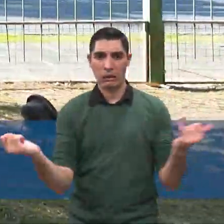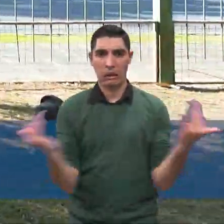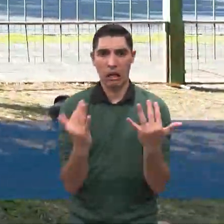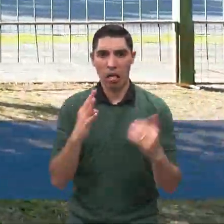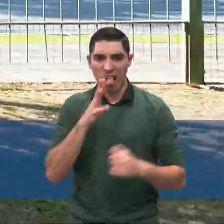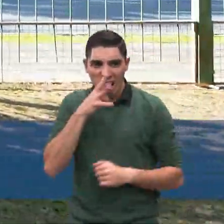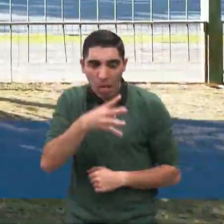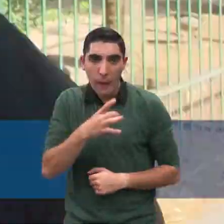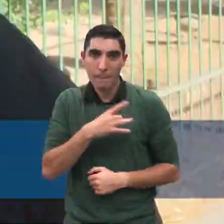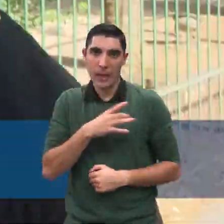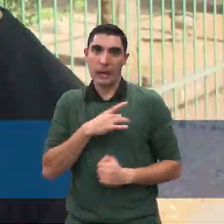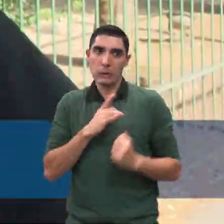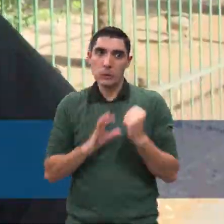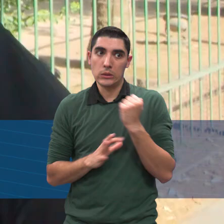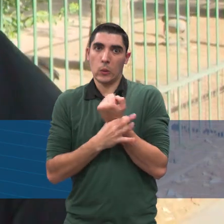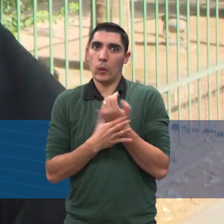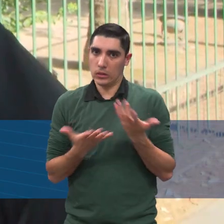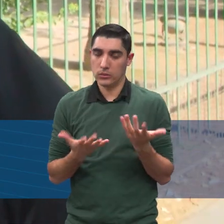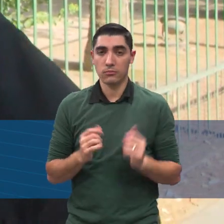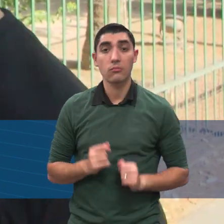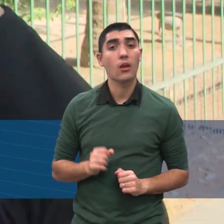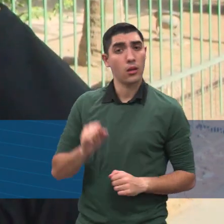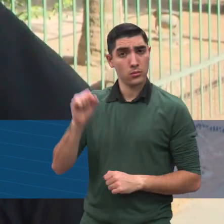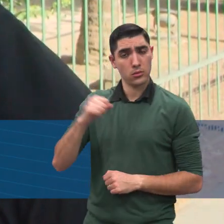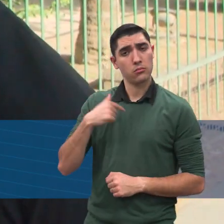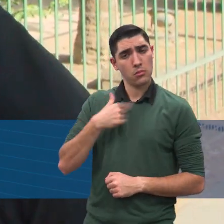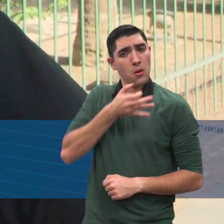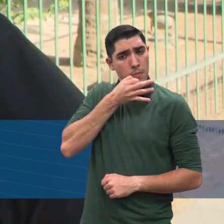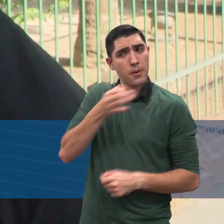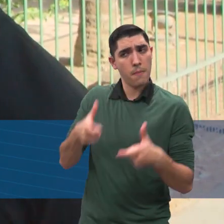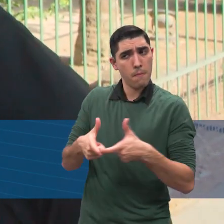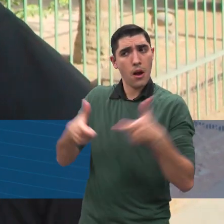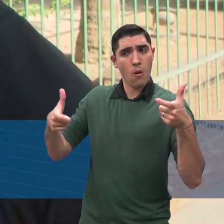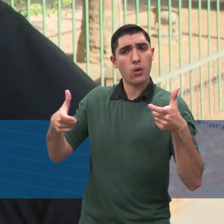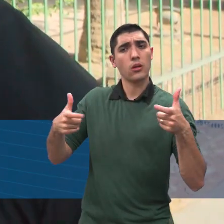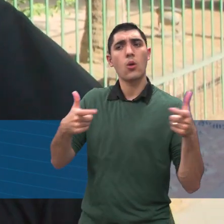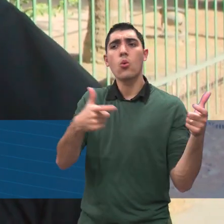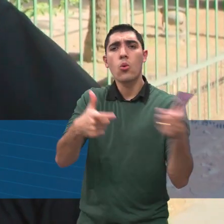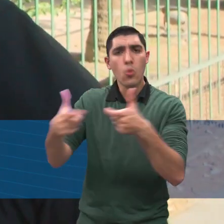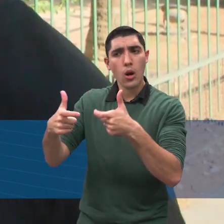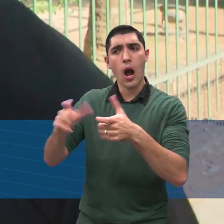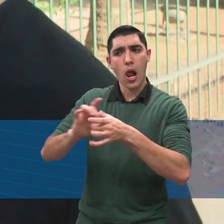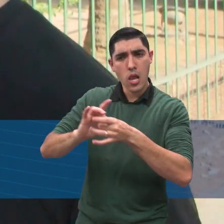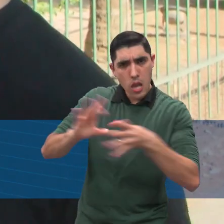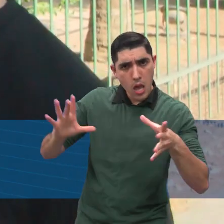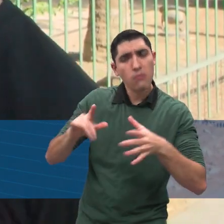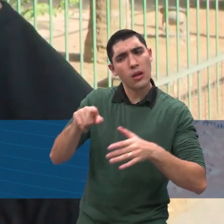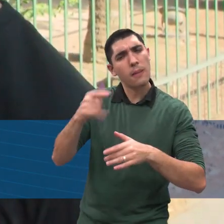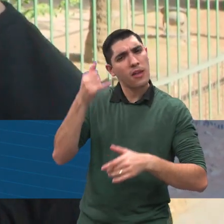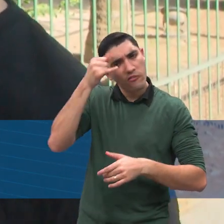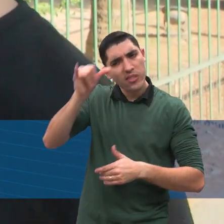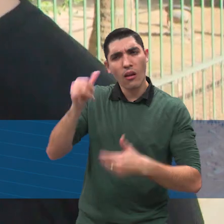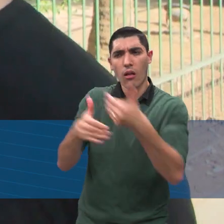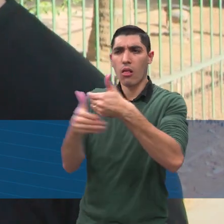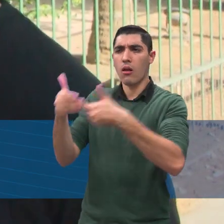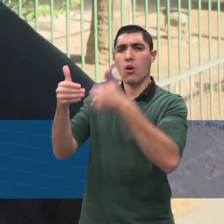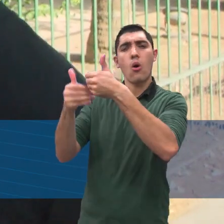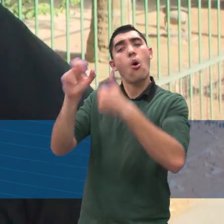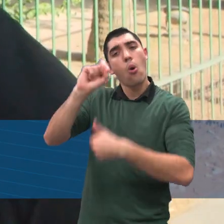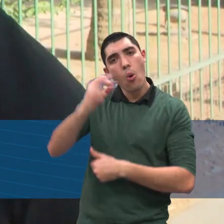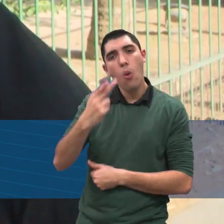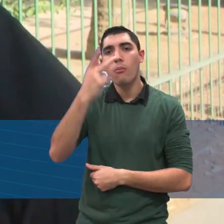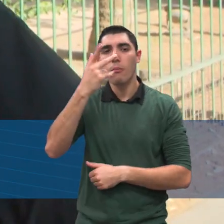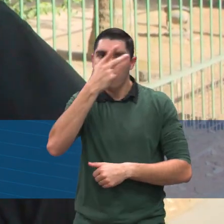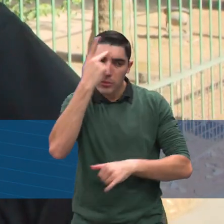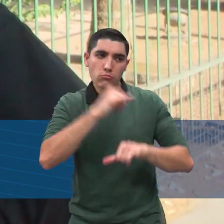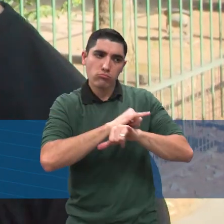da insegurança. Acredito sim que a maioria dos espaços públicos deveria ter menos muros ou ao menos uma conscientização